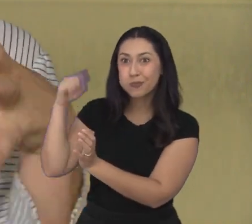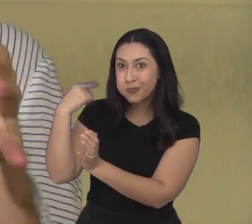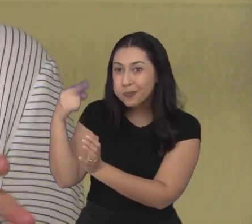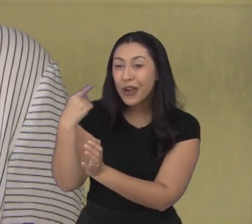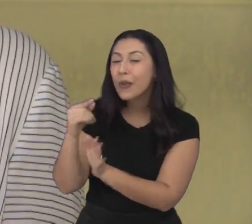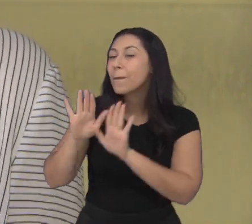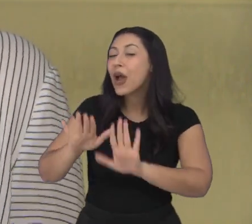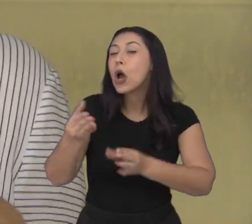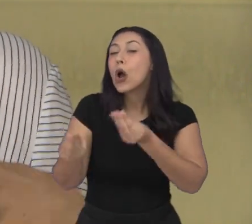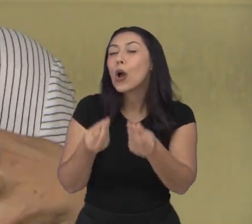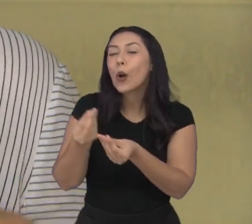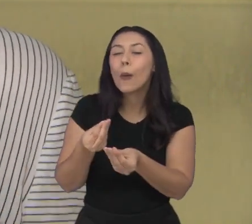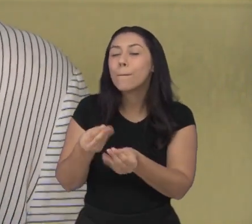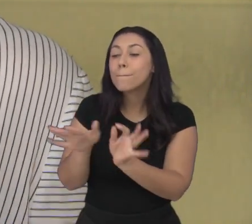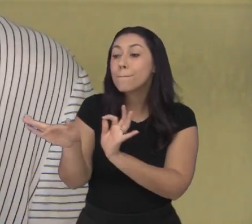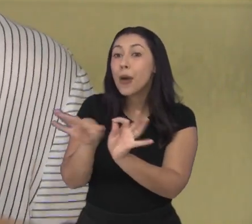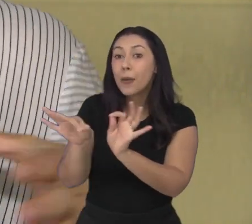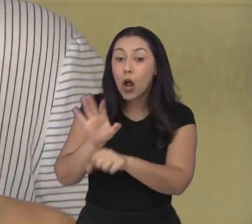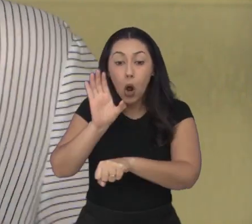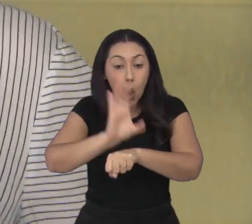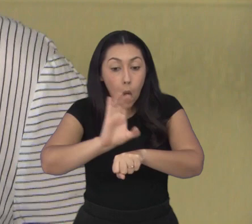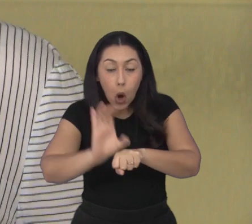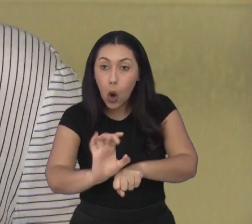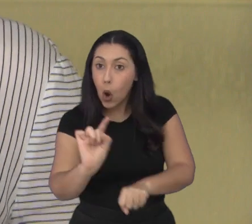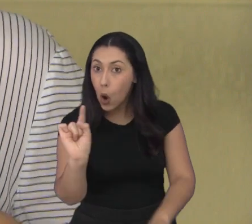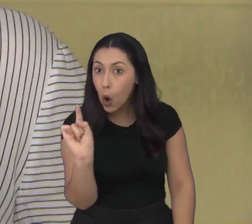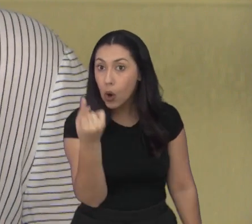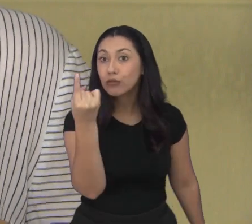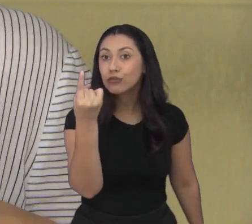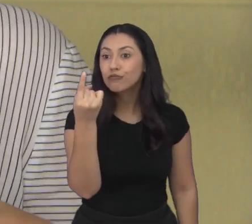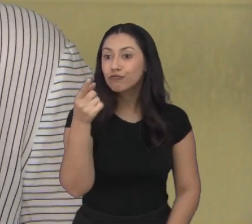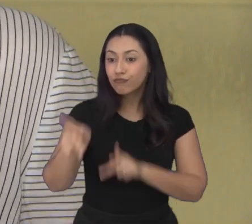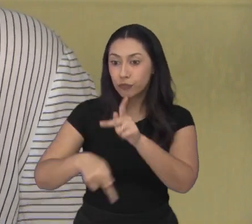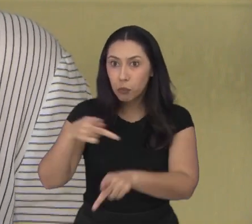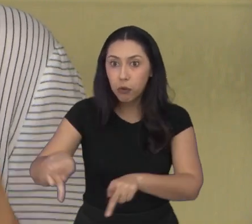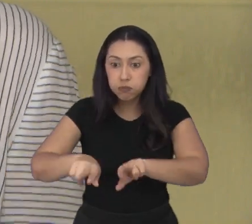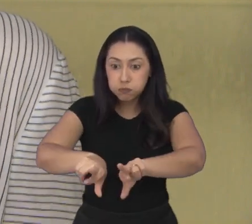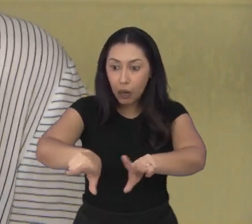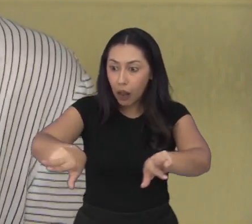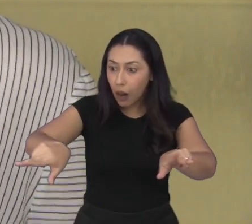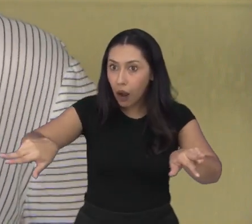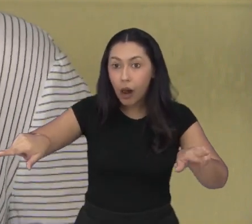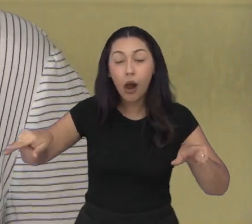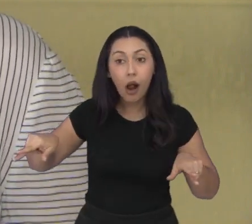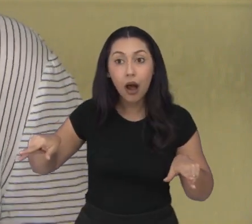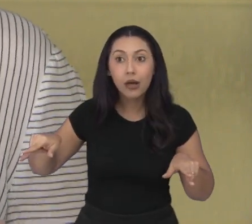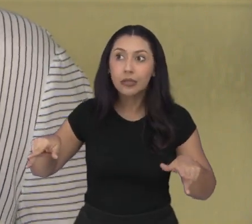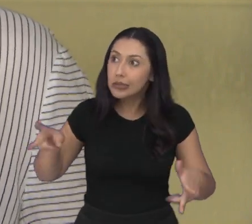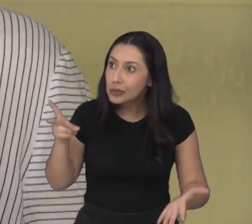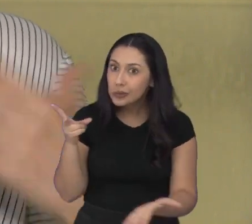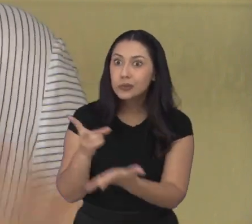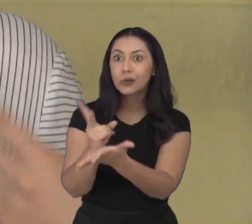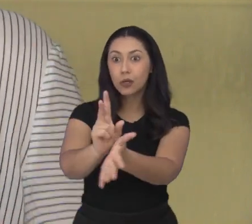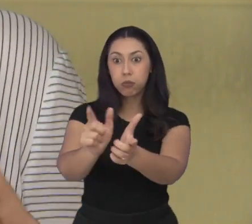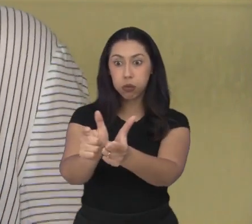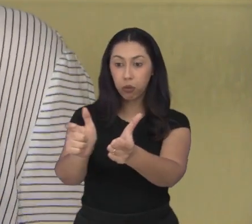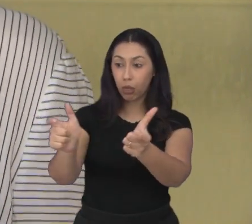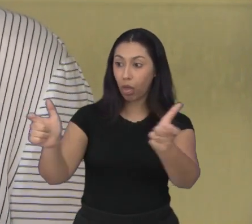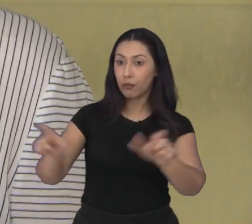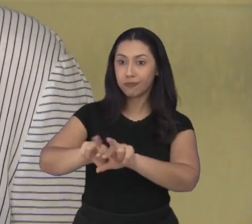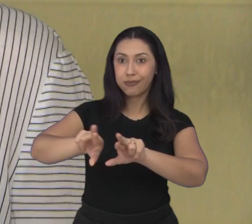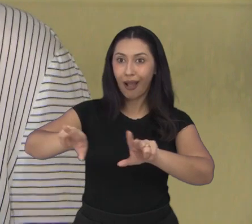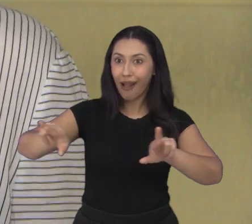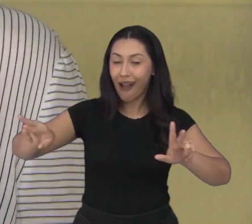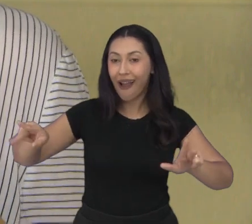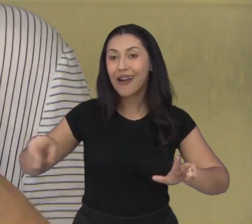né? Que é como você consegue fazer um código único para uma população tão diversa, né? E que vai continuar